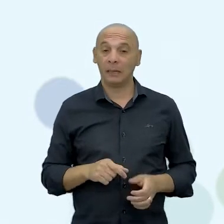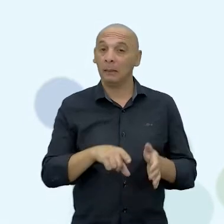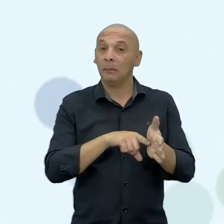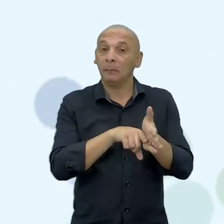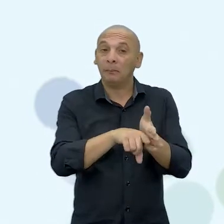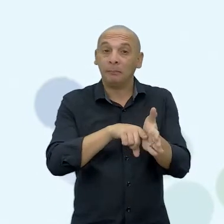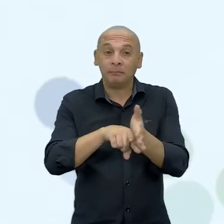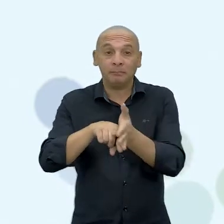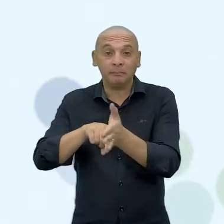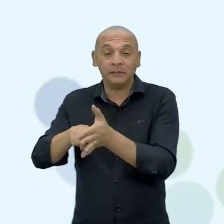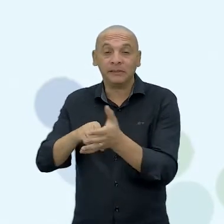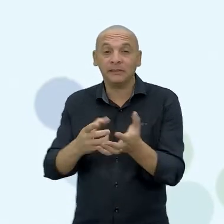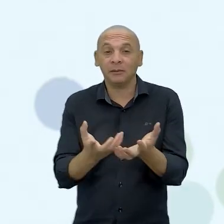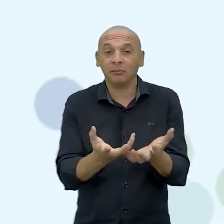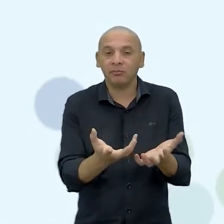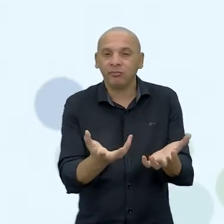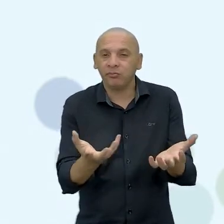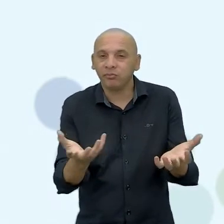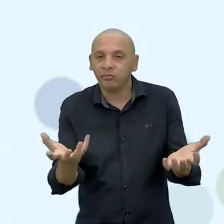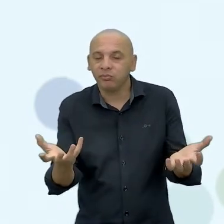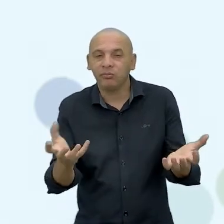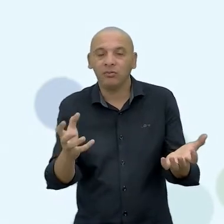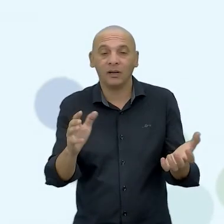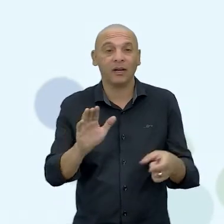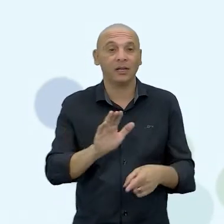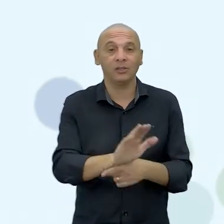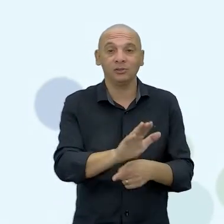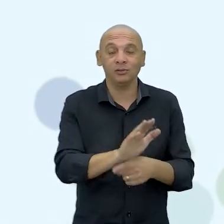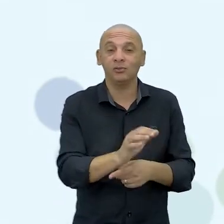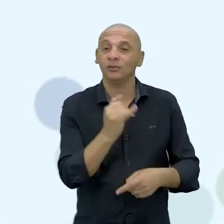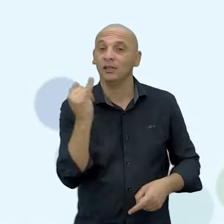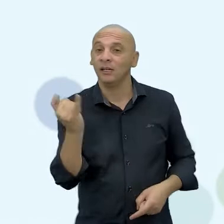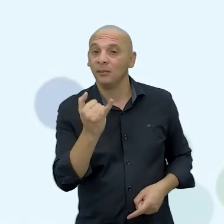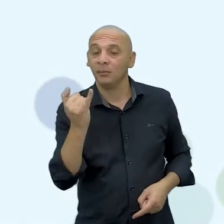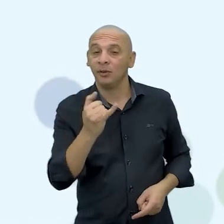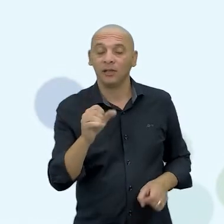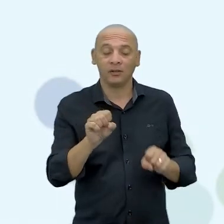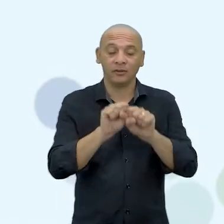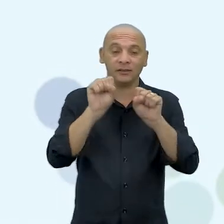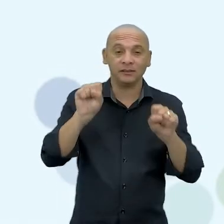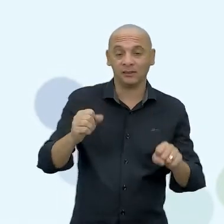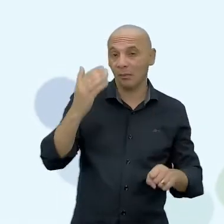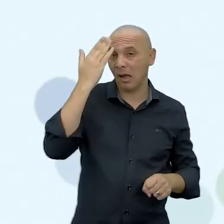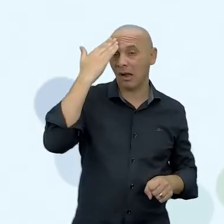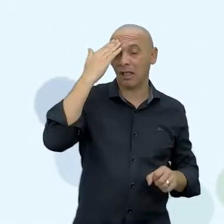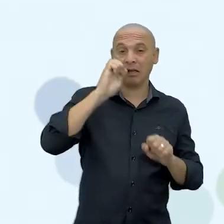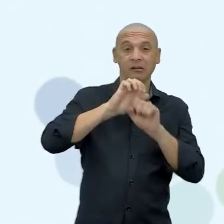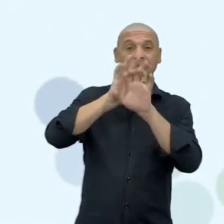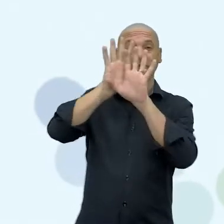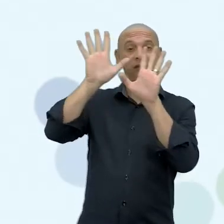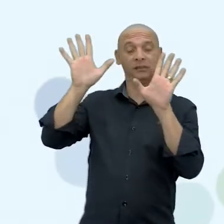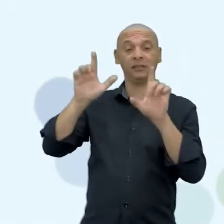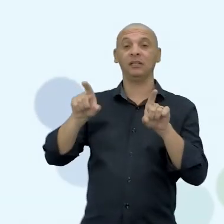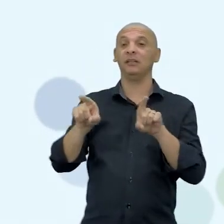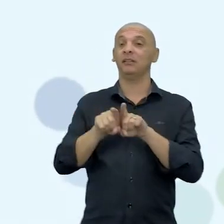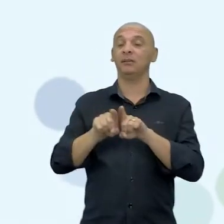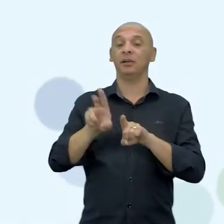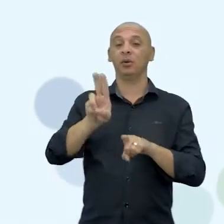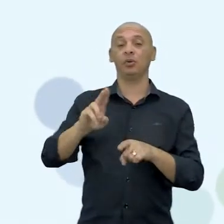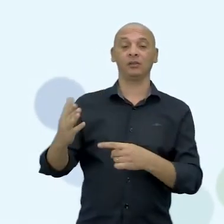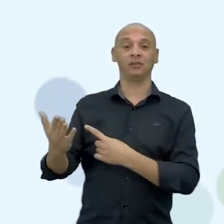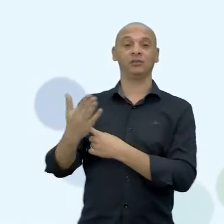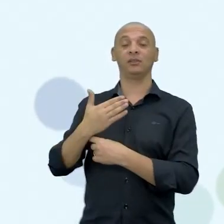não apenas a entender o papel de micro-organismos nos ecossistemas, mas também podem ser usadas